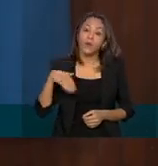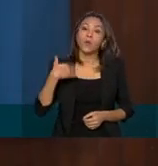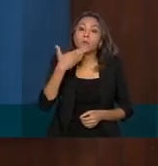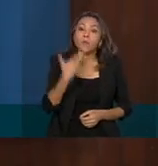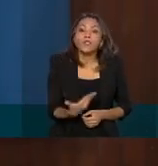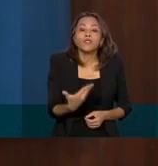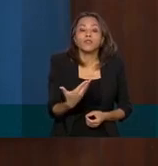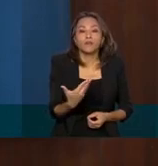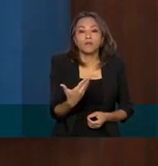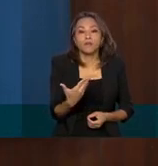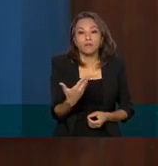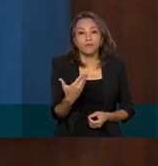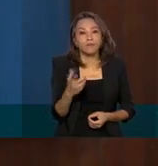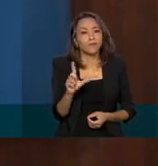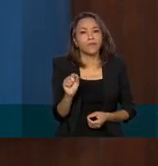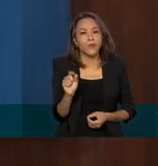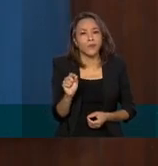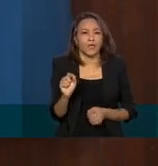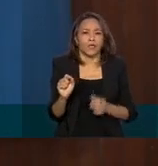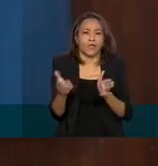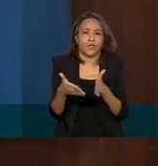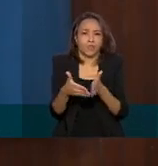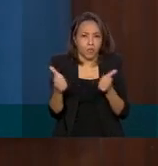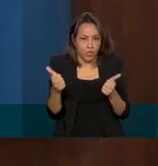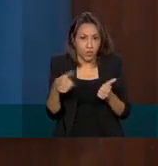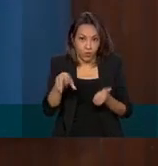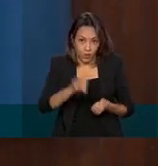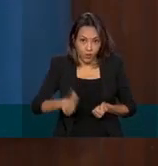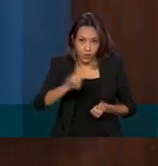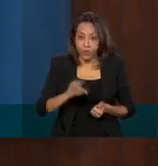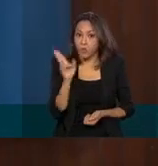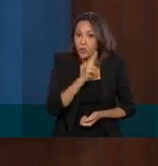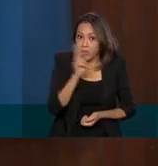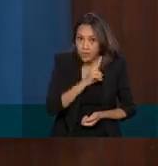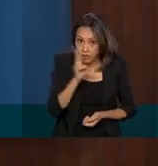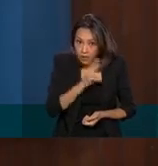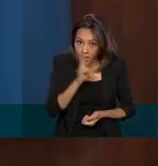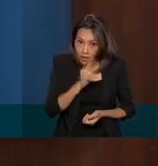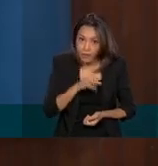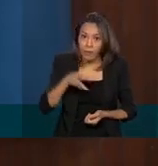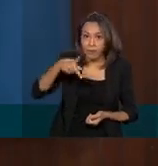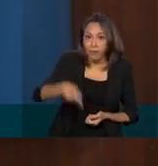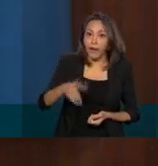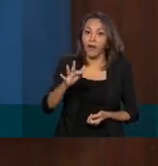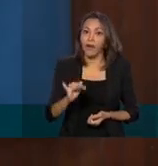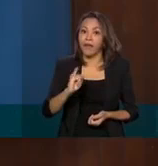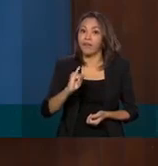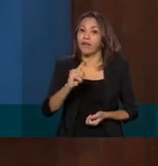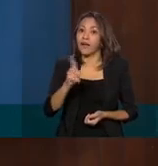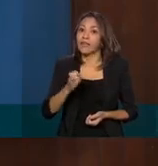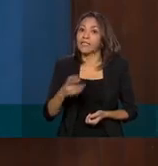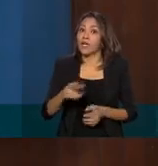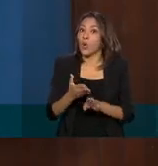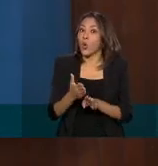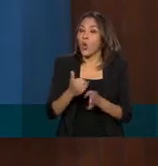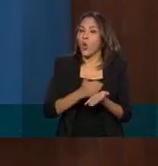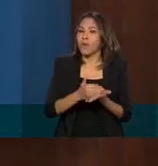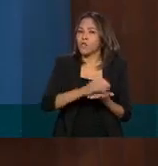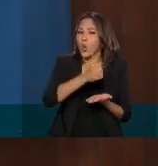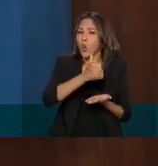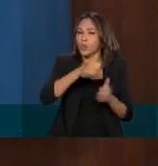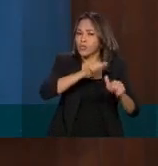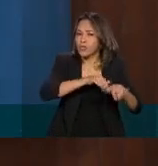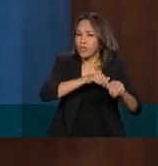formal de autorização de uso emergencial da vacina da Pfizer foi submetido 11 de setembro e a aprovação foi